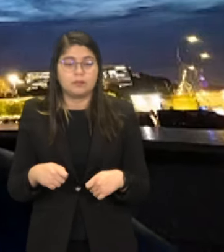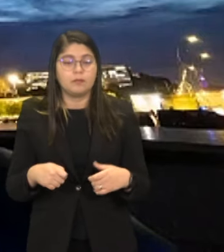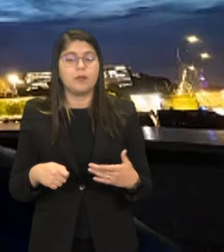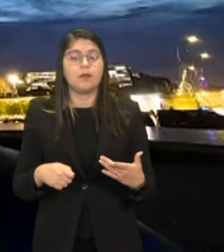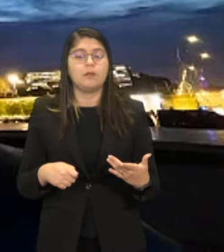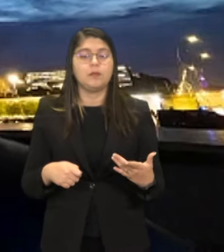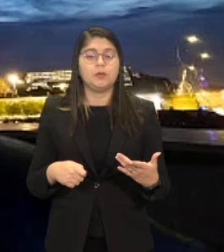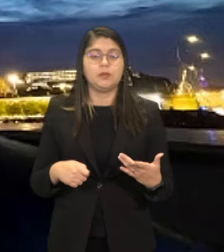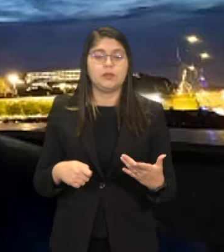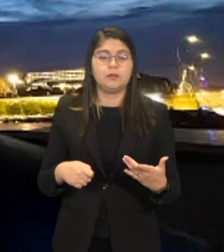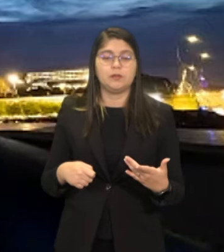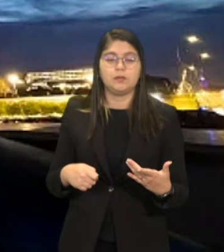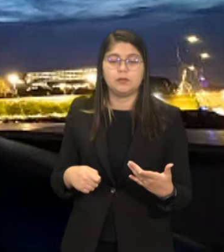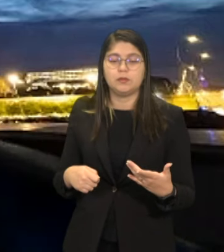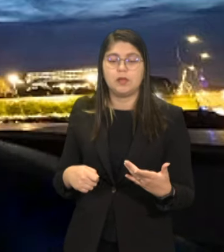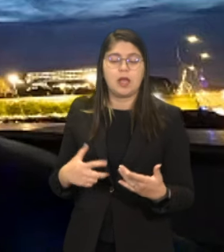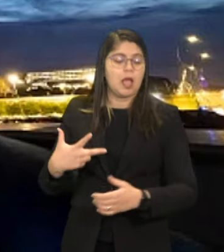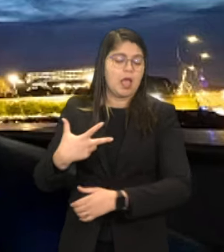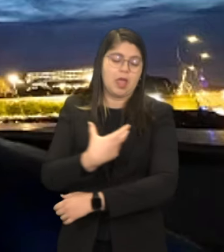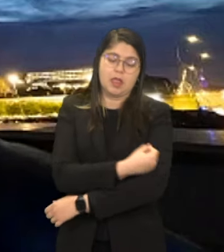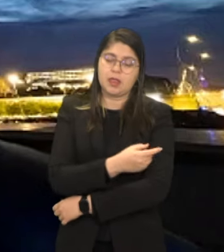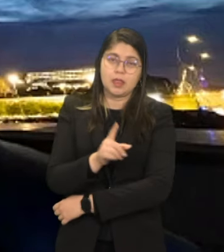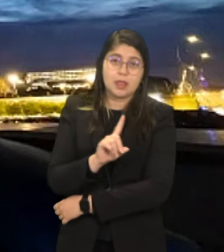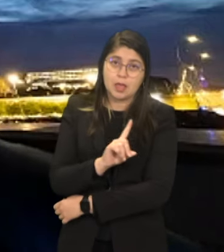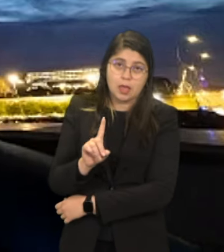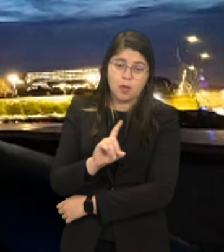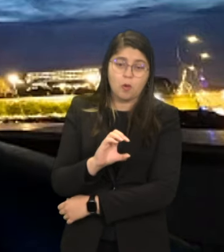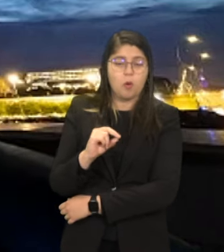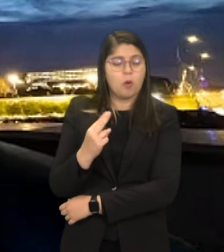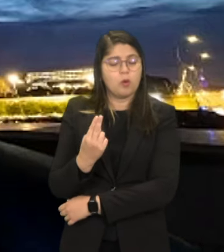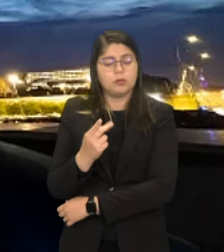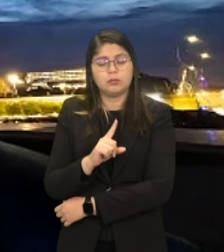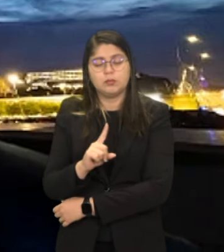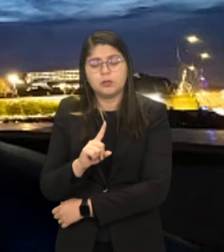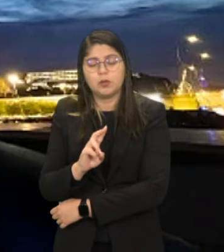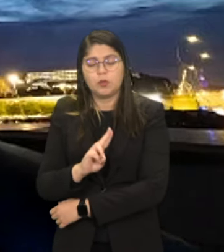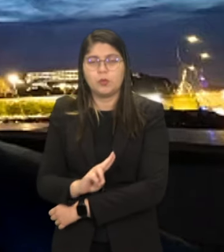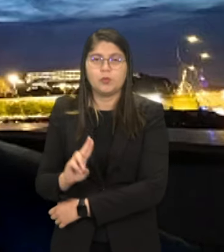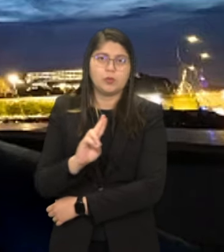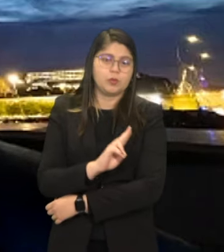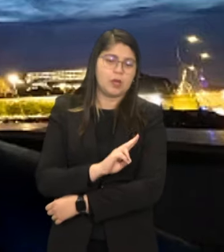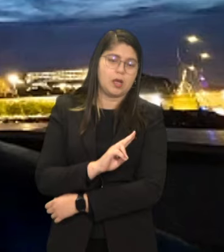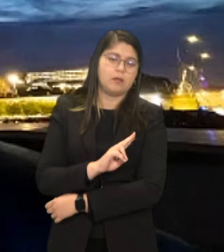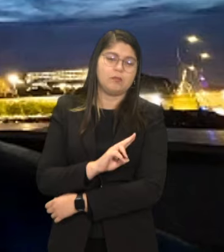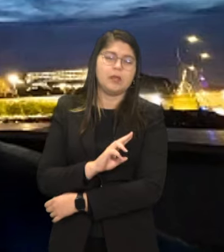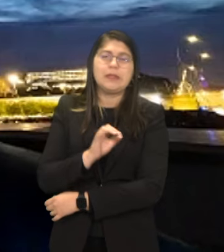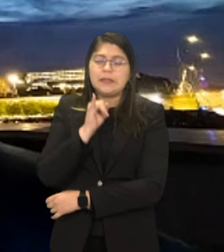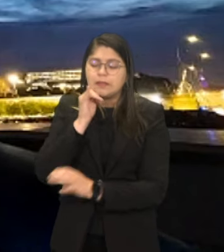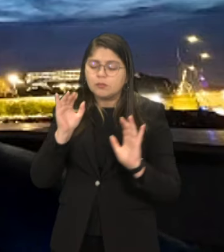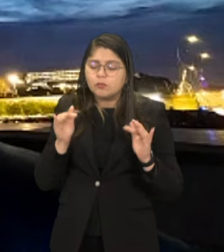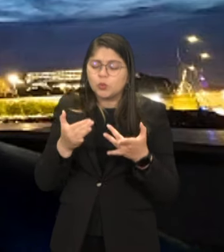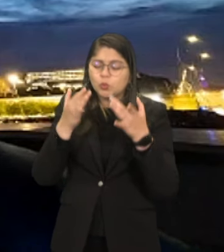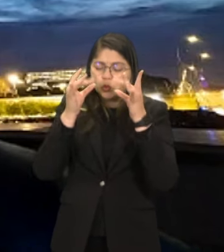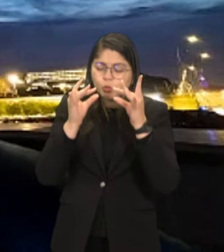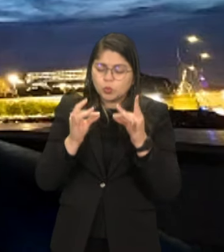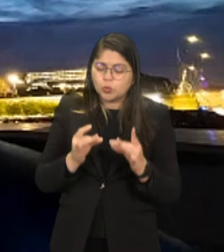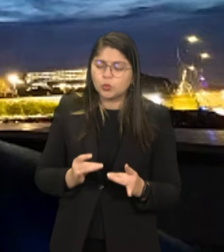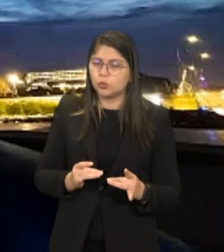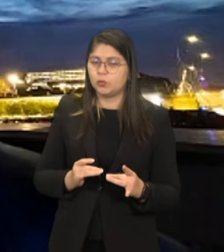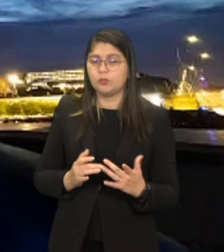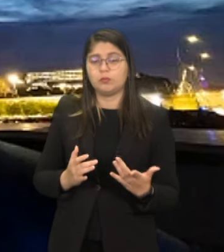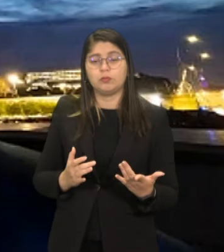uma não injeção ou uma não adoção em uma situação muito específica. Em